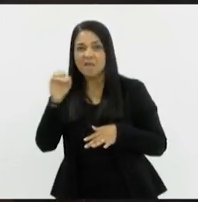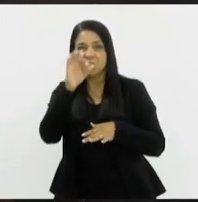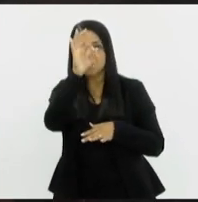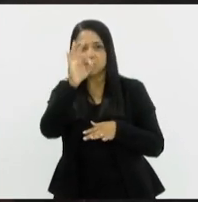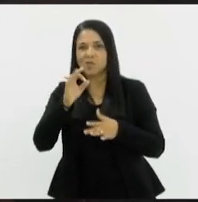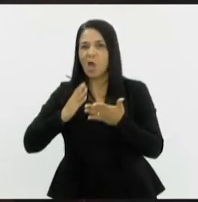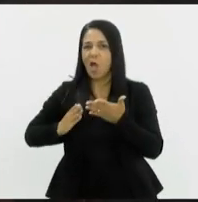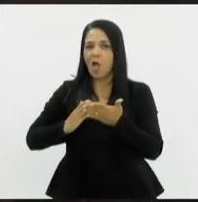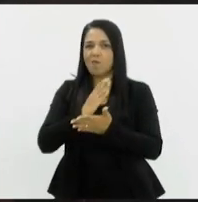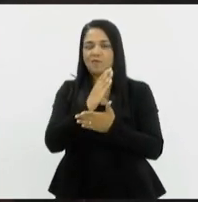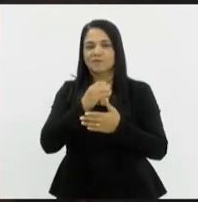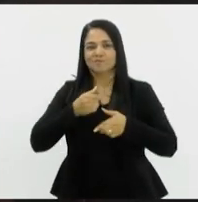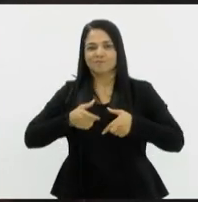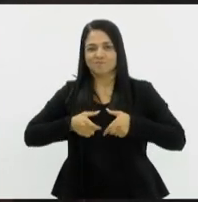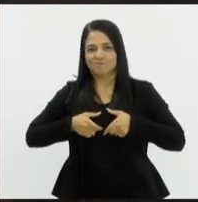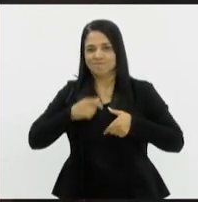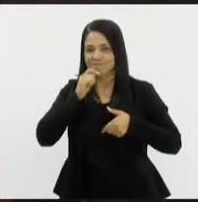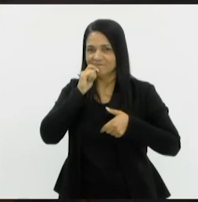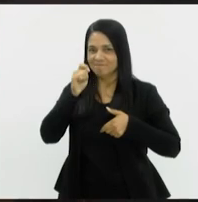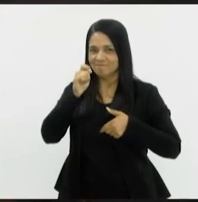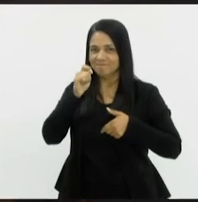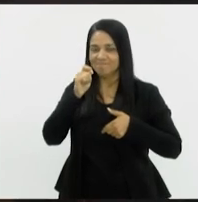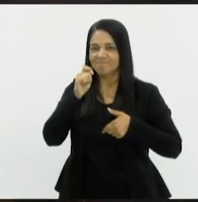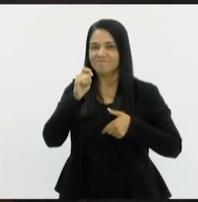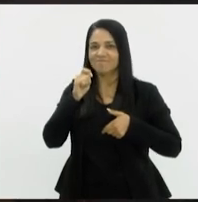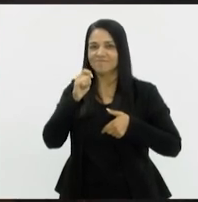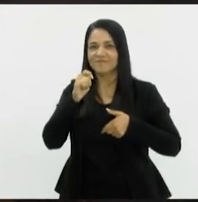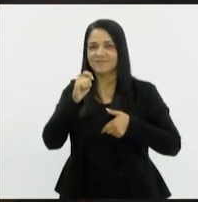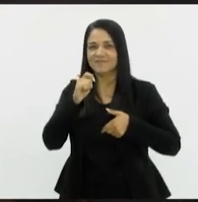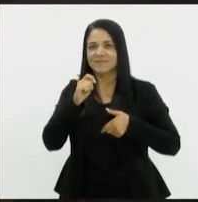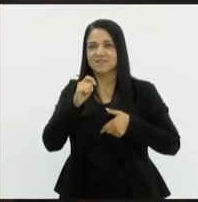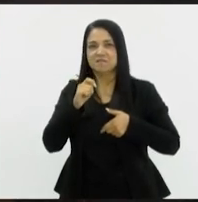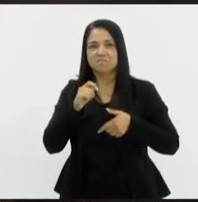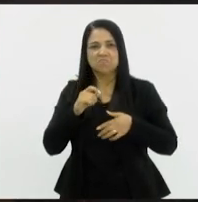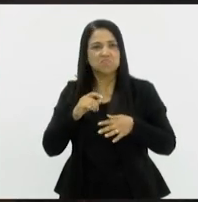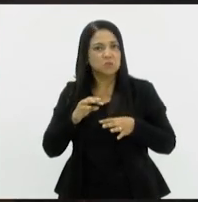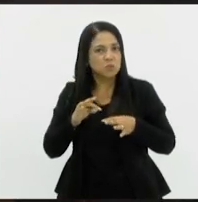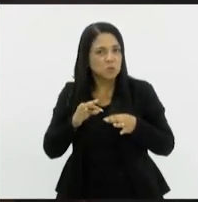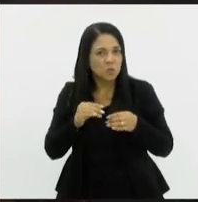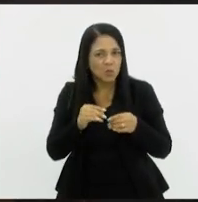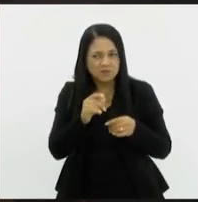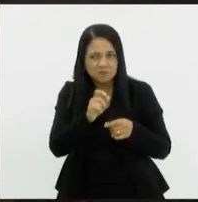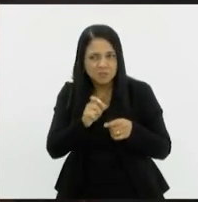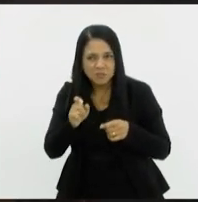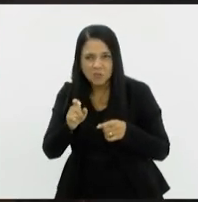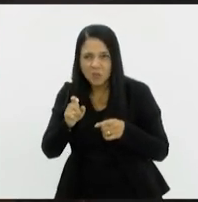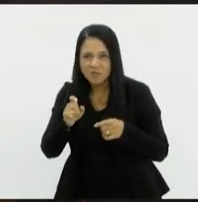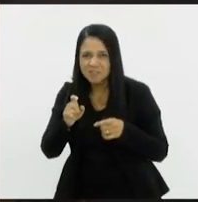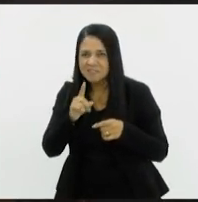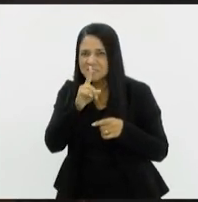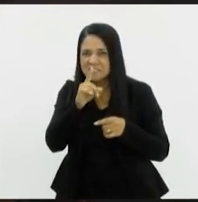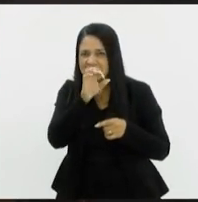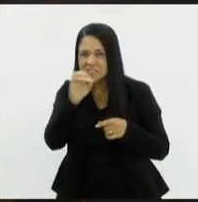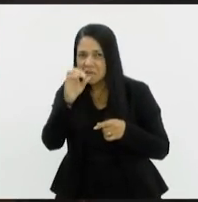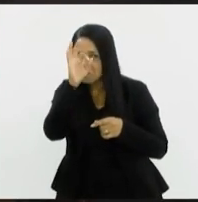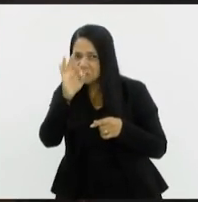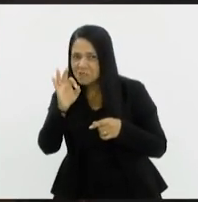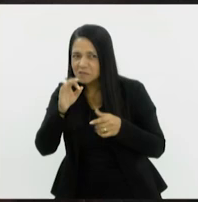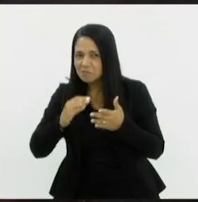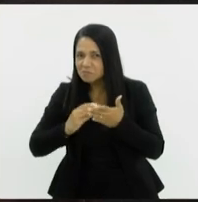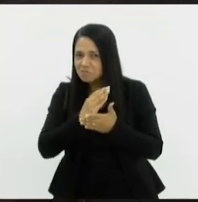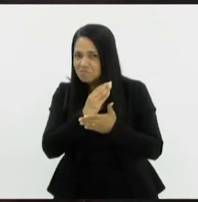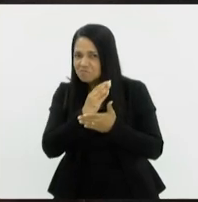aprovação para a Medalha Tiradentes. Não são todos que têm unanimidade de ser aprovado a